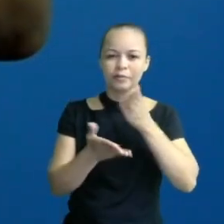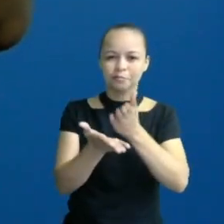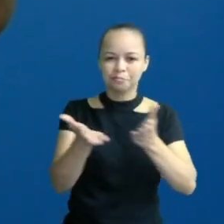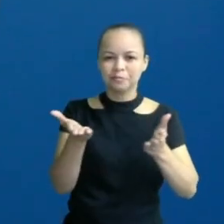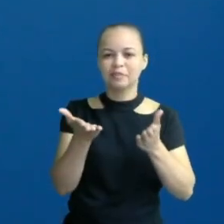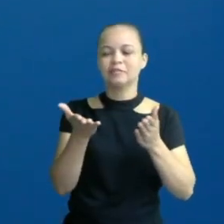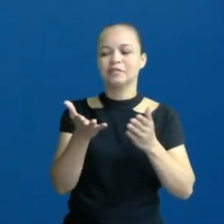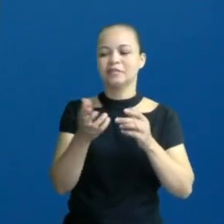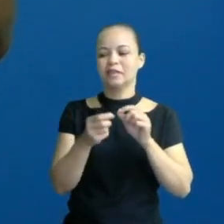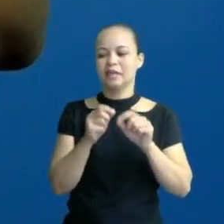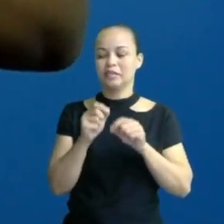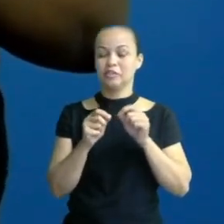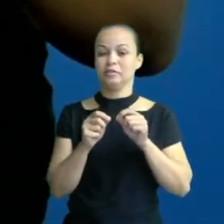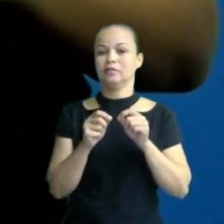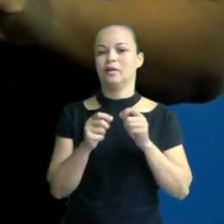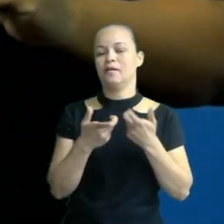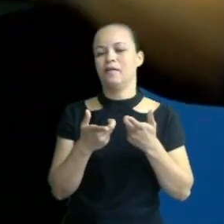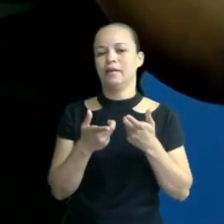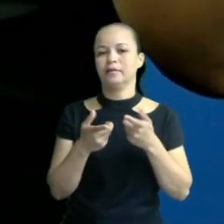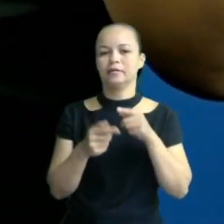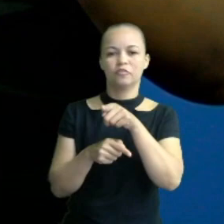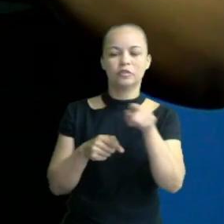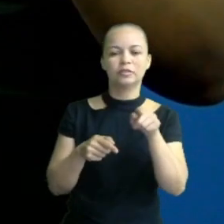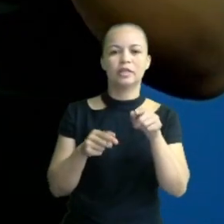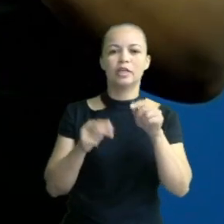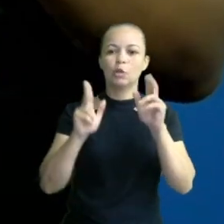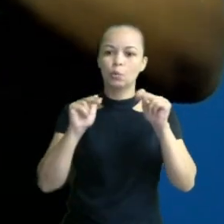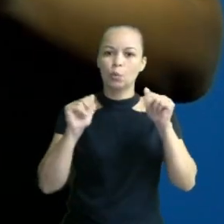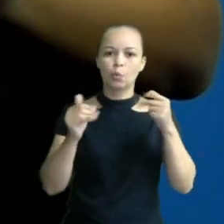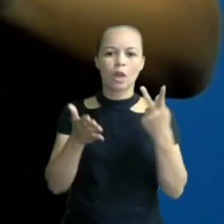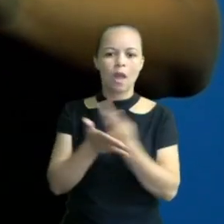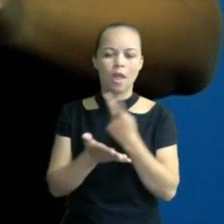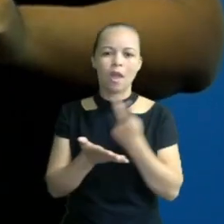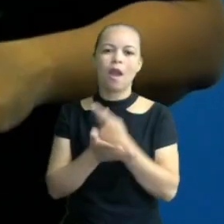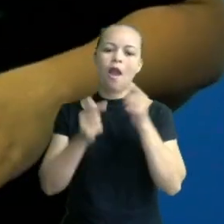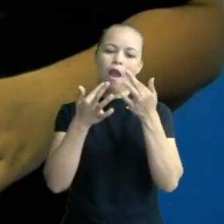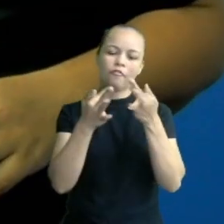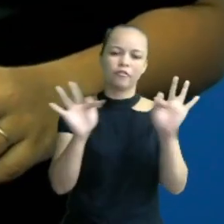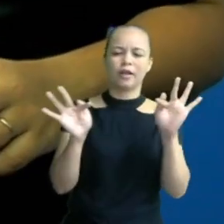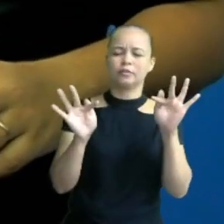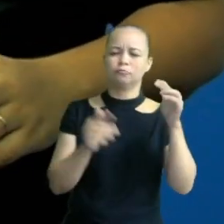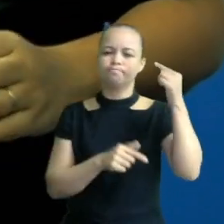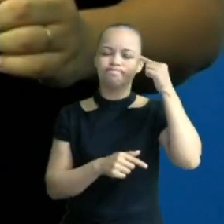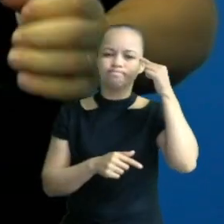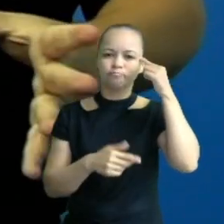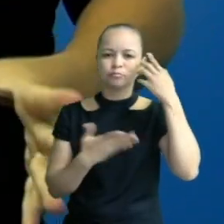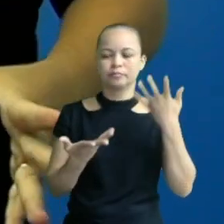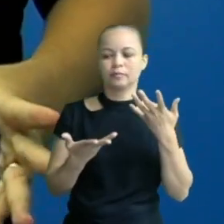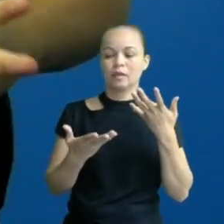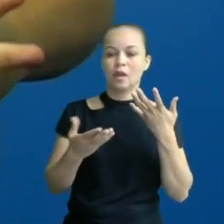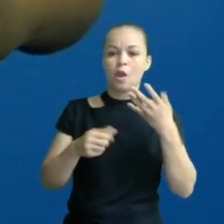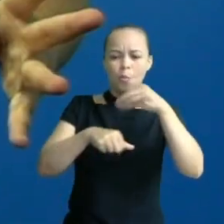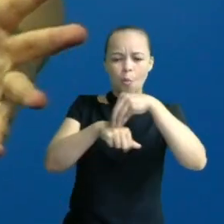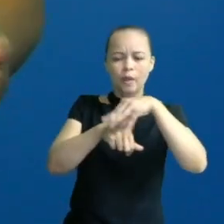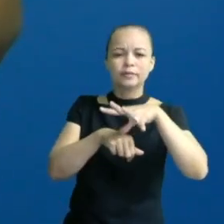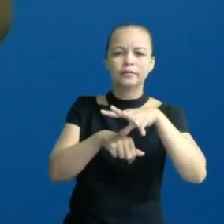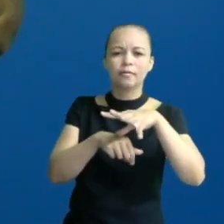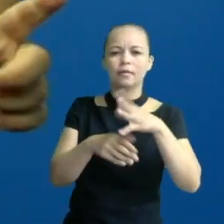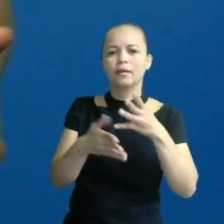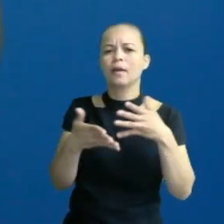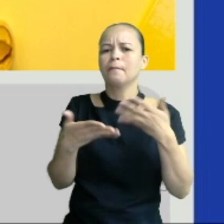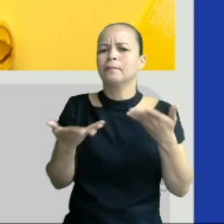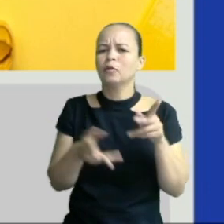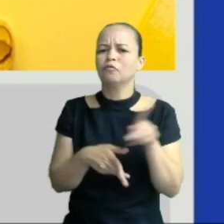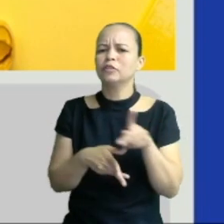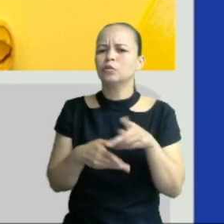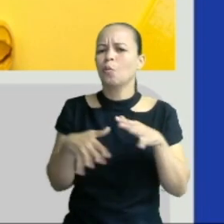para você jamais errar a frase quando aparecer aquela dúvida, tá bom? Qual é essa dica, professor? Põe na tela para a gente